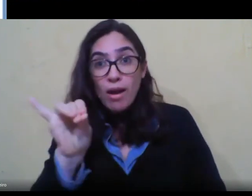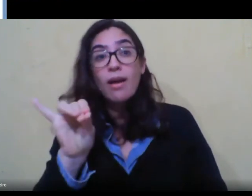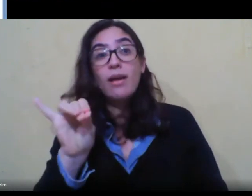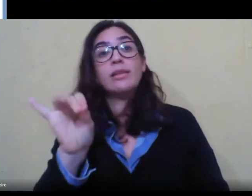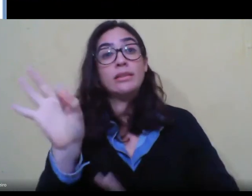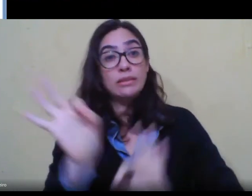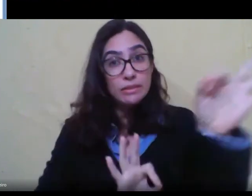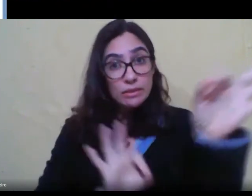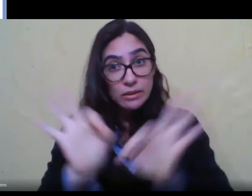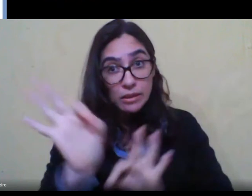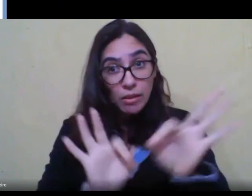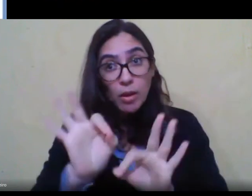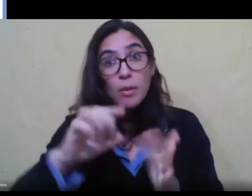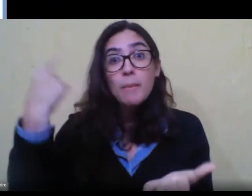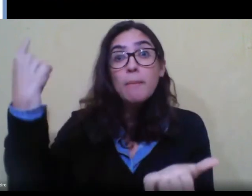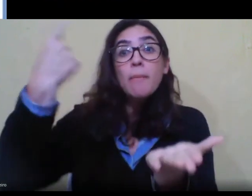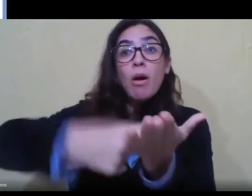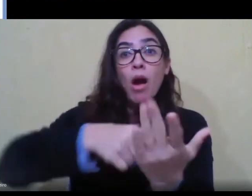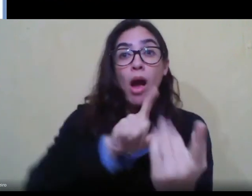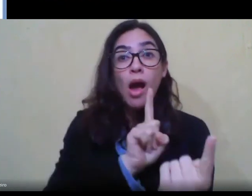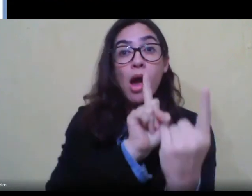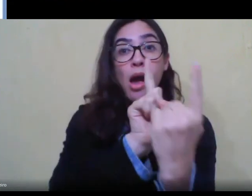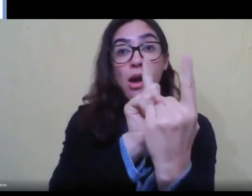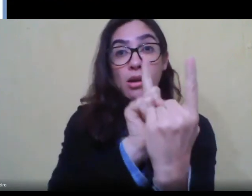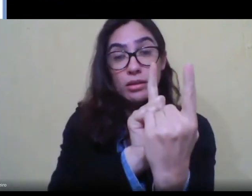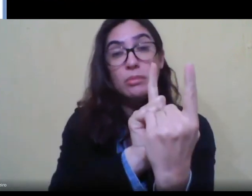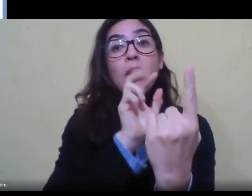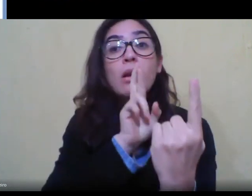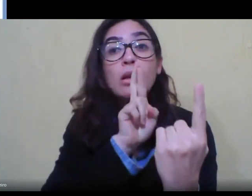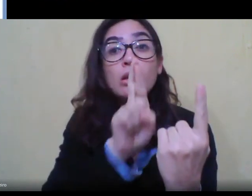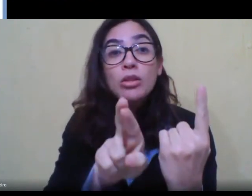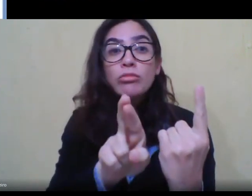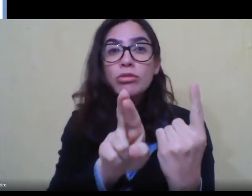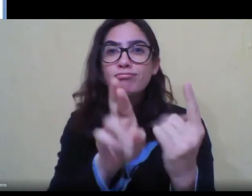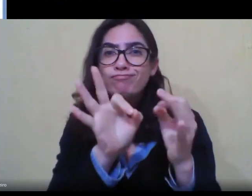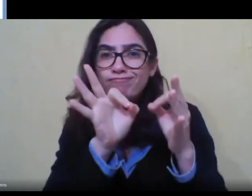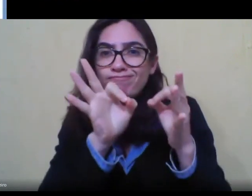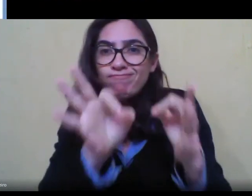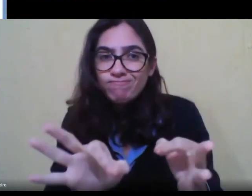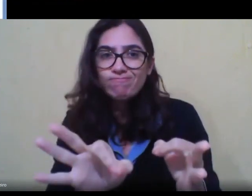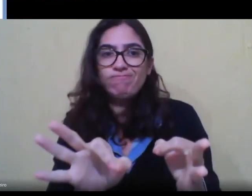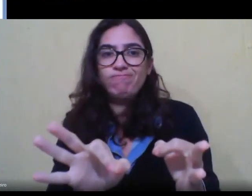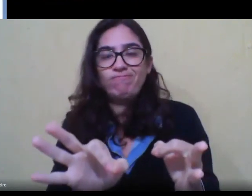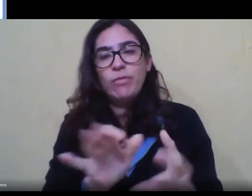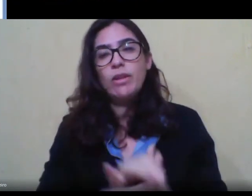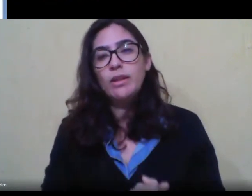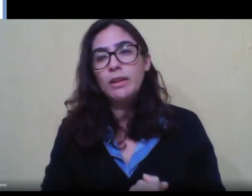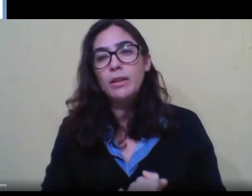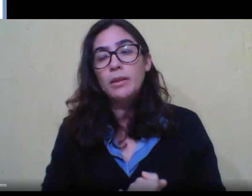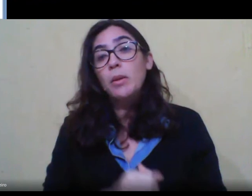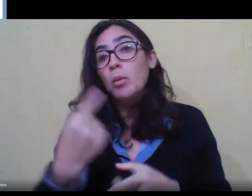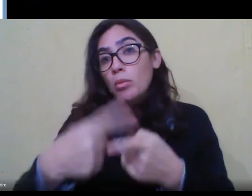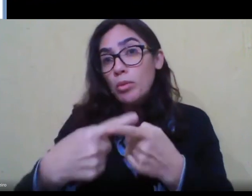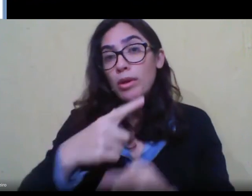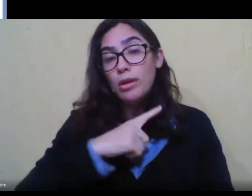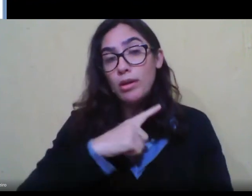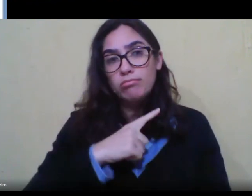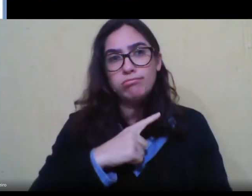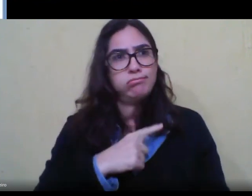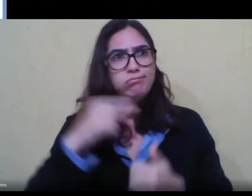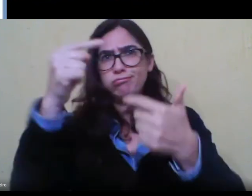tem toda a questão de configurações de Moodle, continuam os apoios da SEAD naquelas dúvidas de